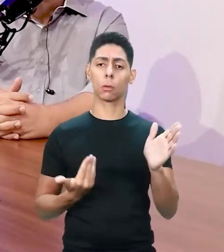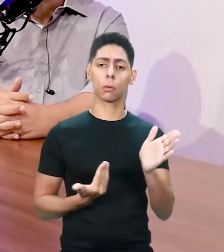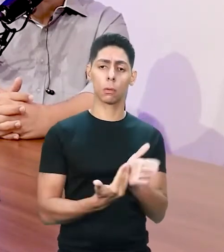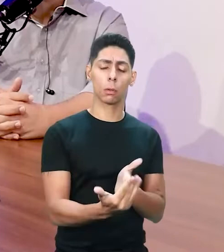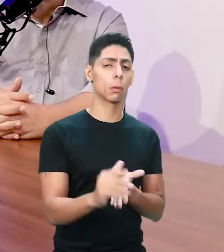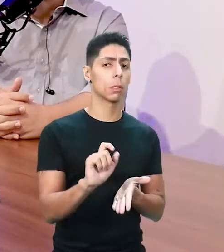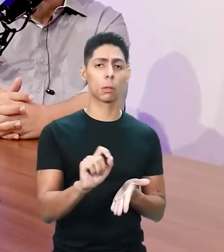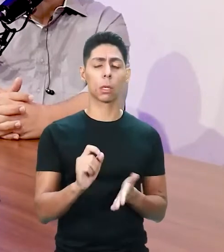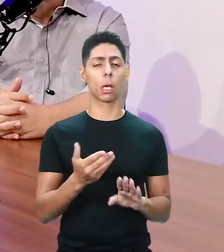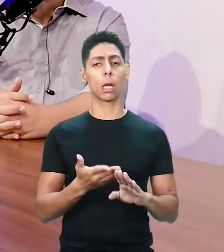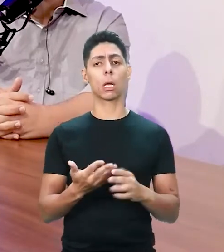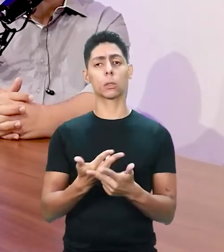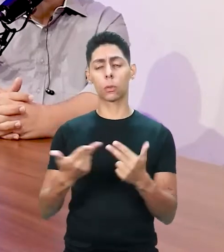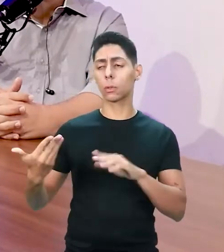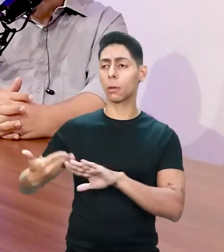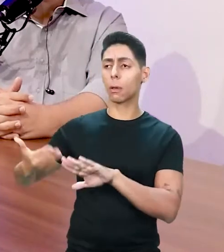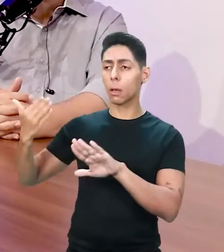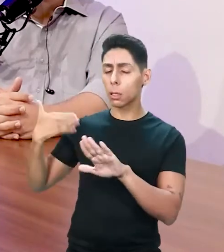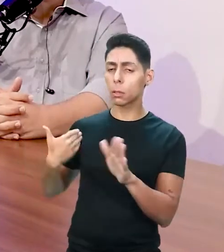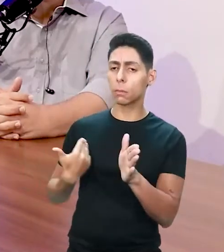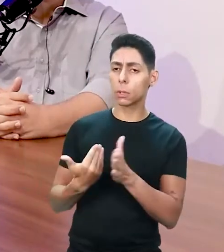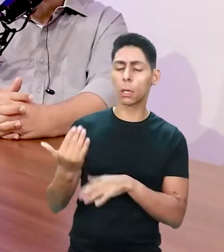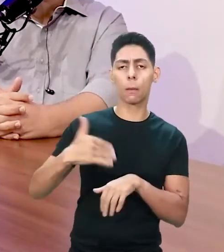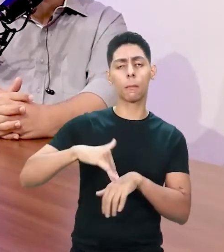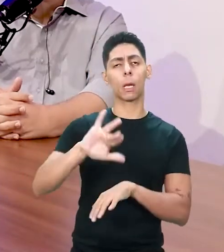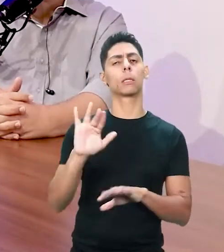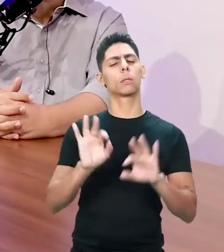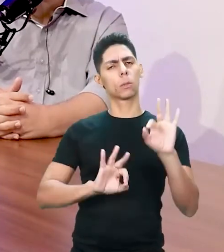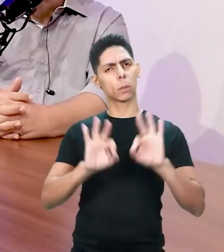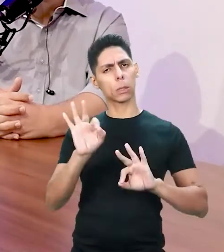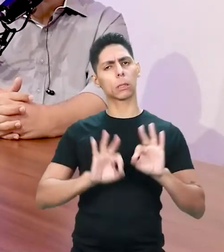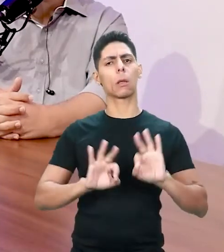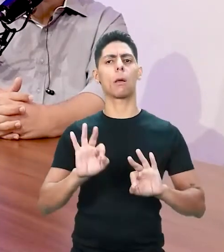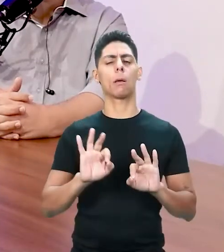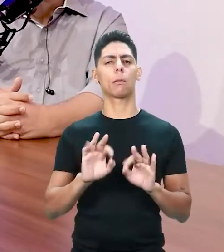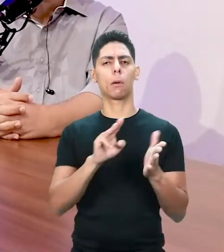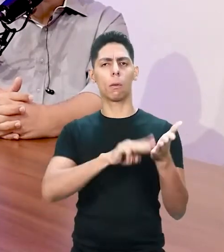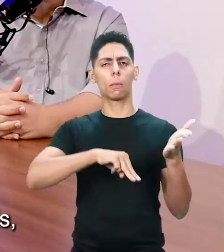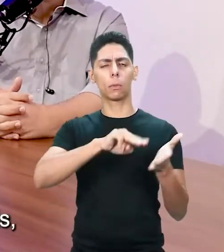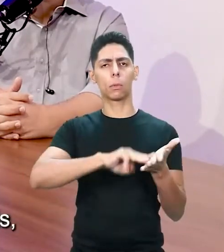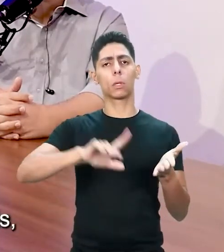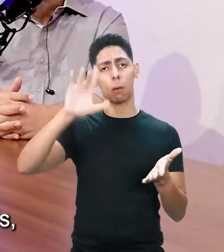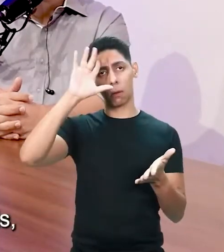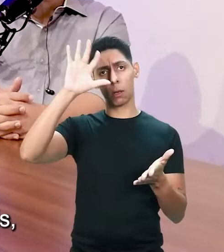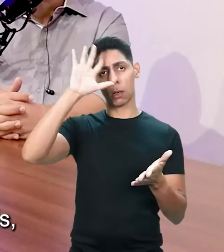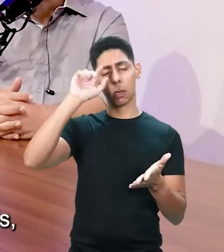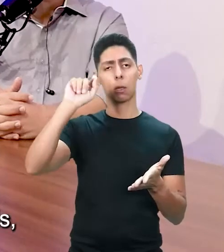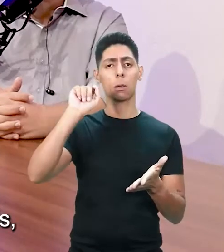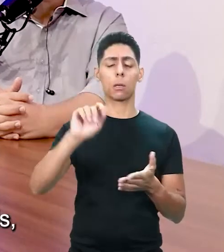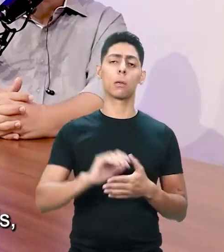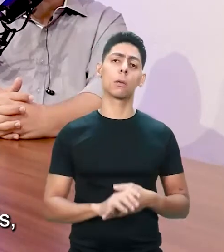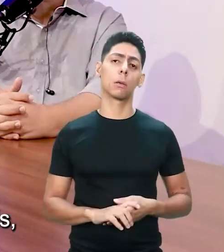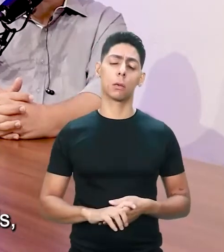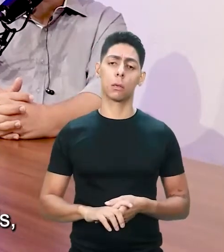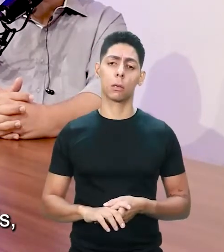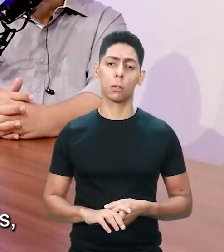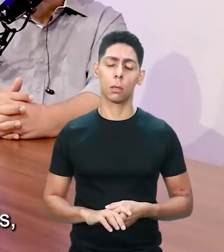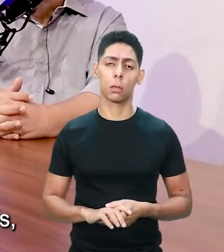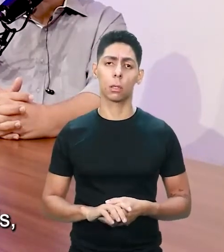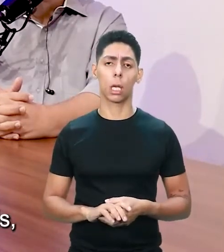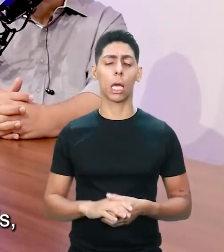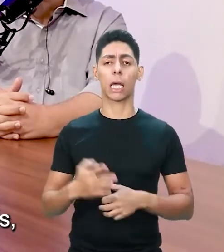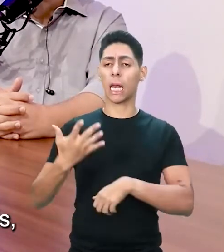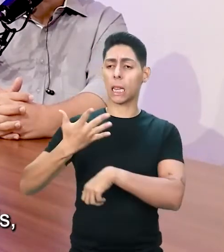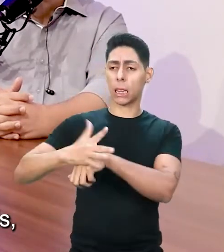fazer aquilo que eu já fazia de maneira eventual, passei a fazer de maneira sistemática e com uma metodologia pensada, que são os media trainings. Uhum. Eu dou treinamentos